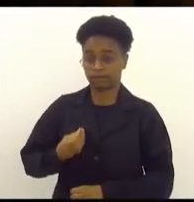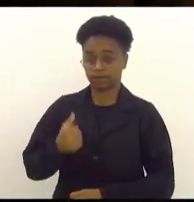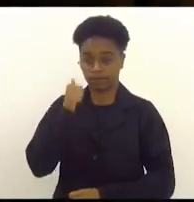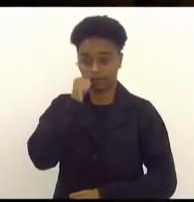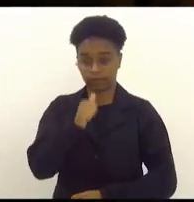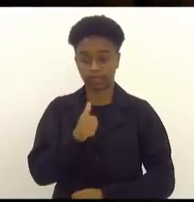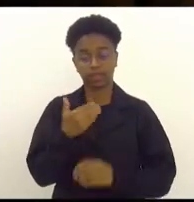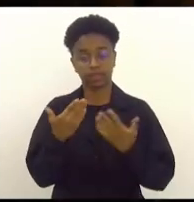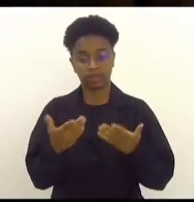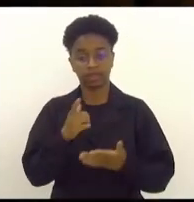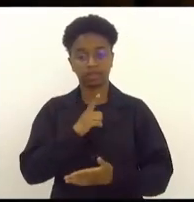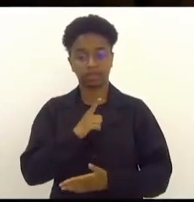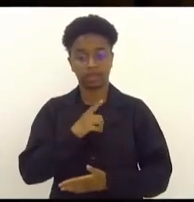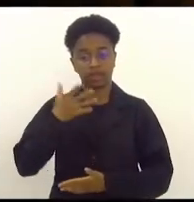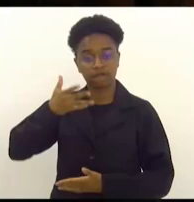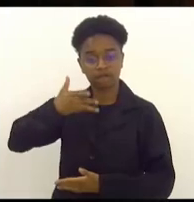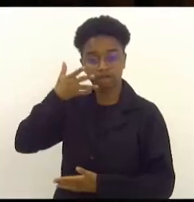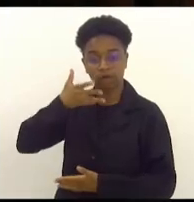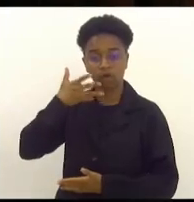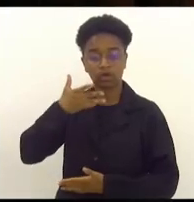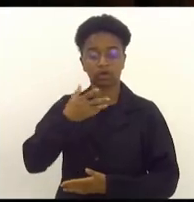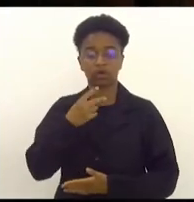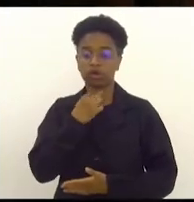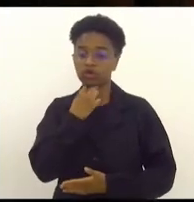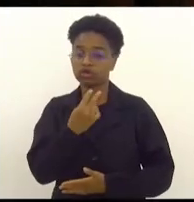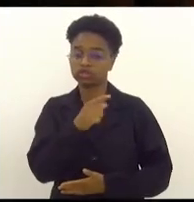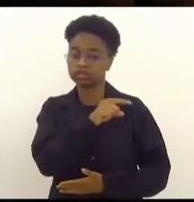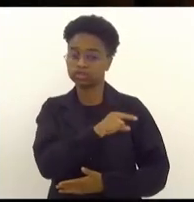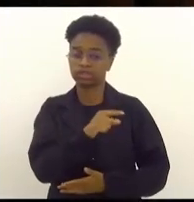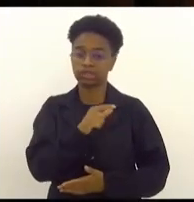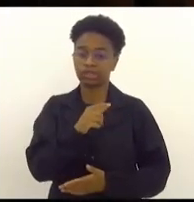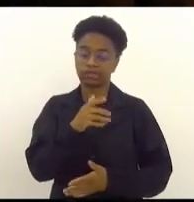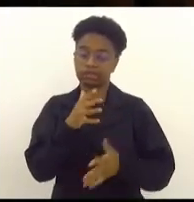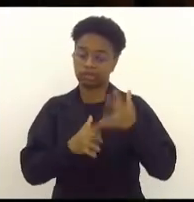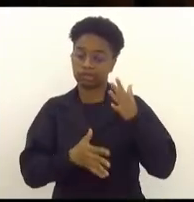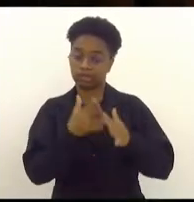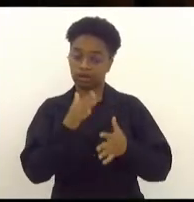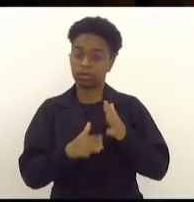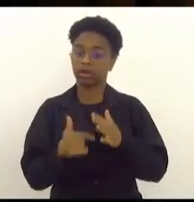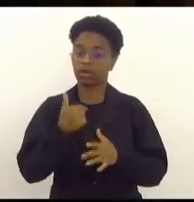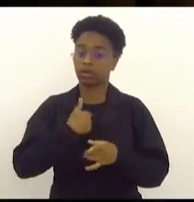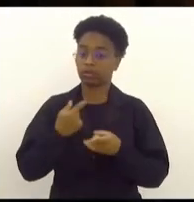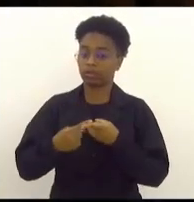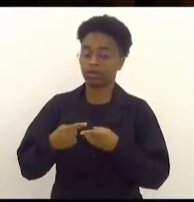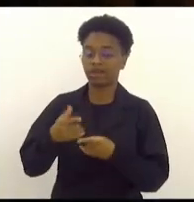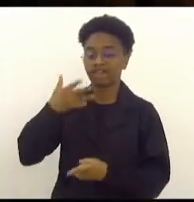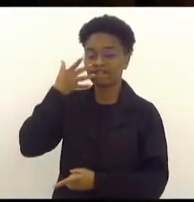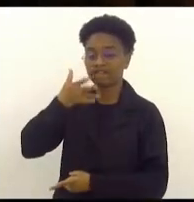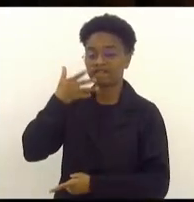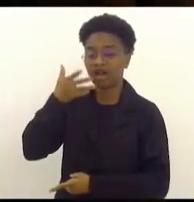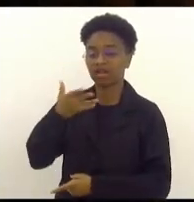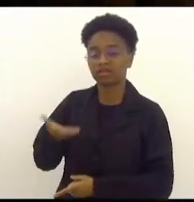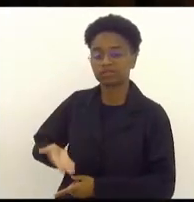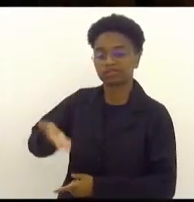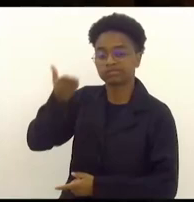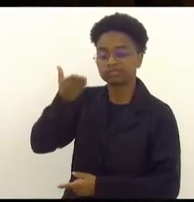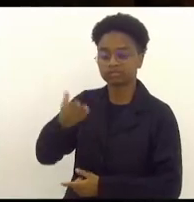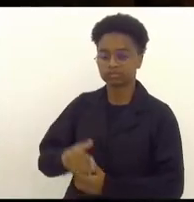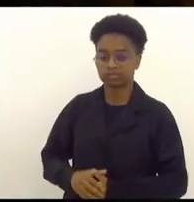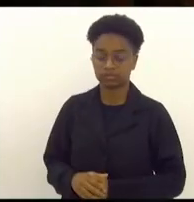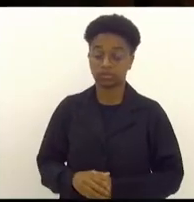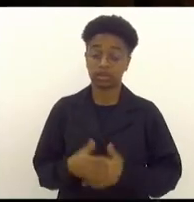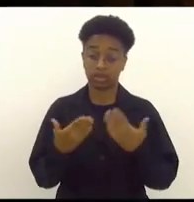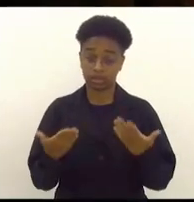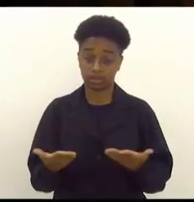eu tenho aí a voz de parlamentares um tirando um pouco da minha concentração diante de uma fala com um tom mais alto então que a gente